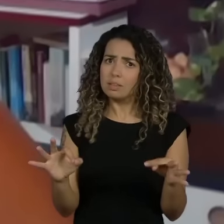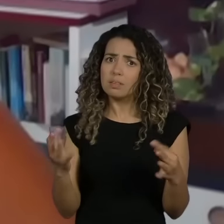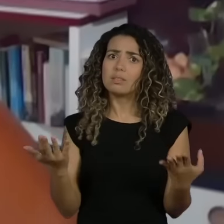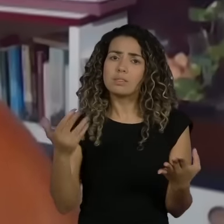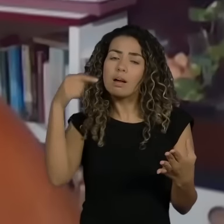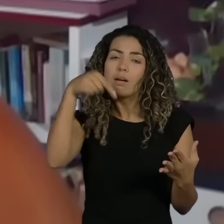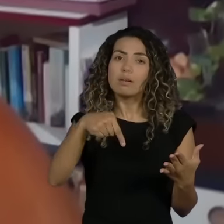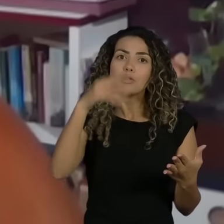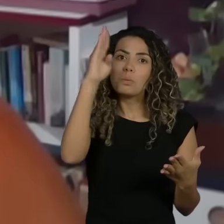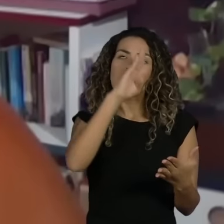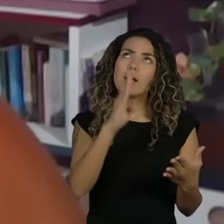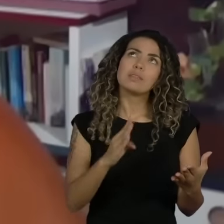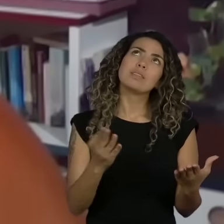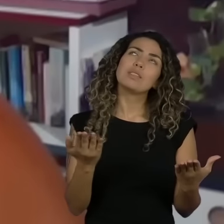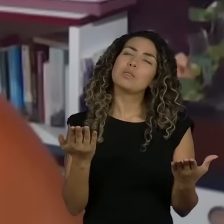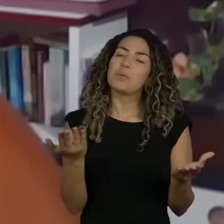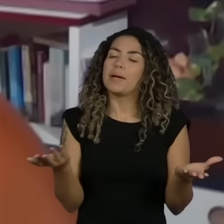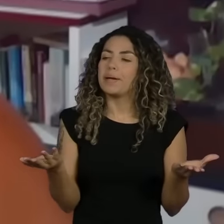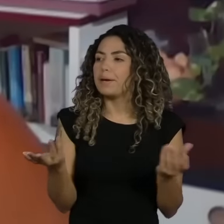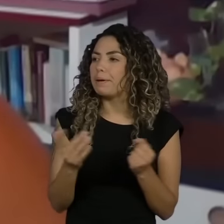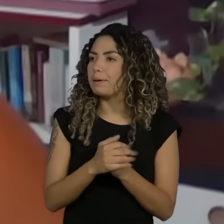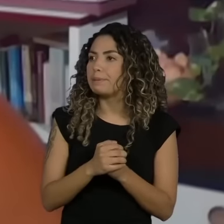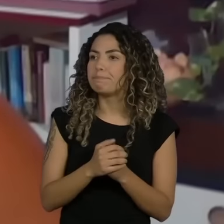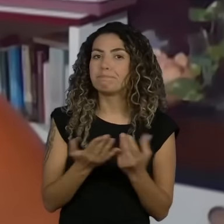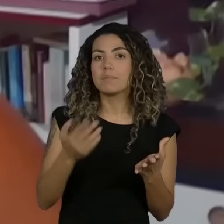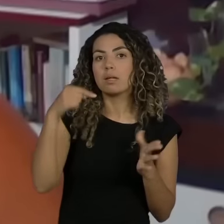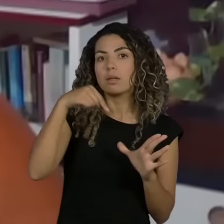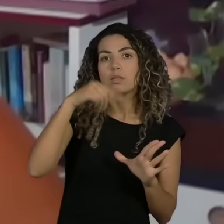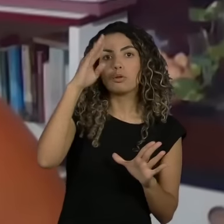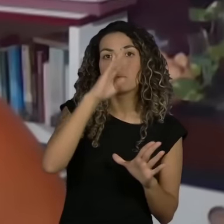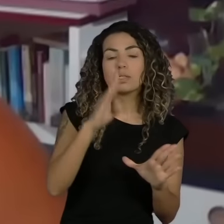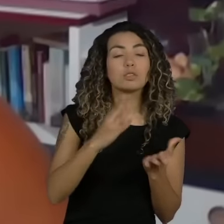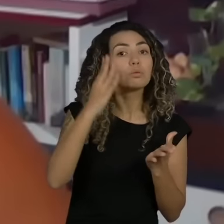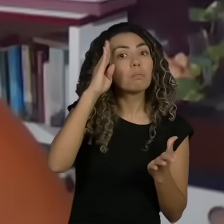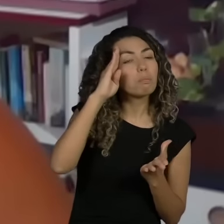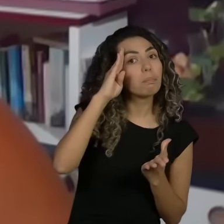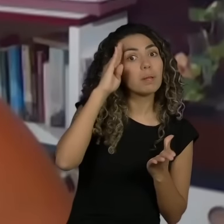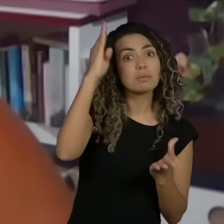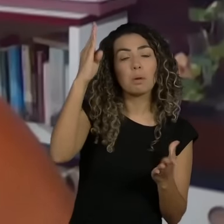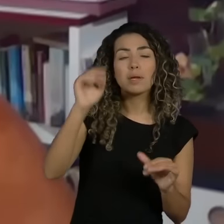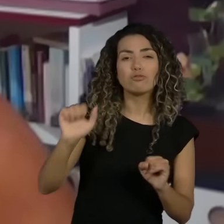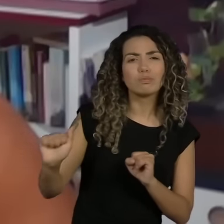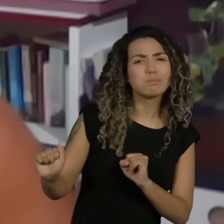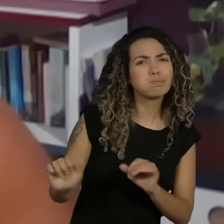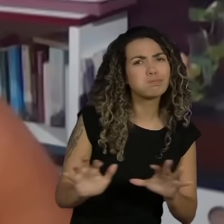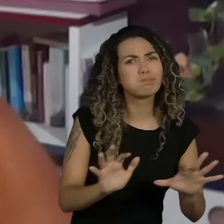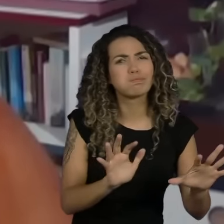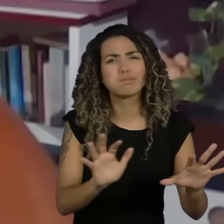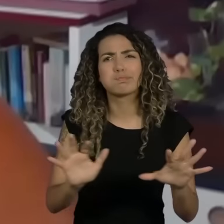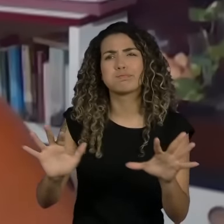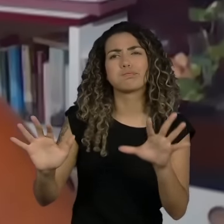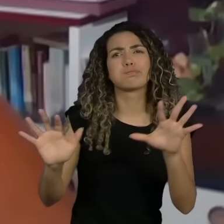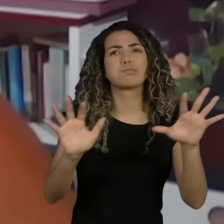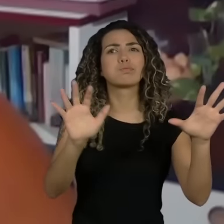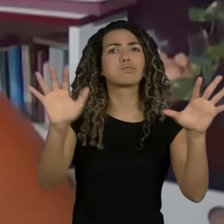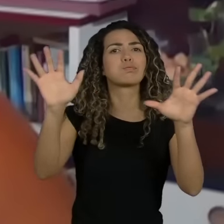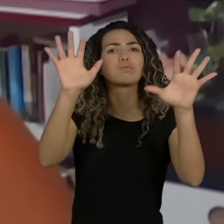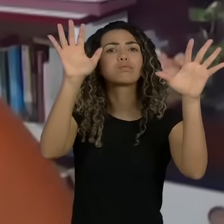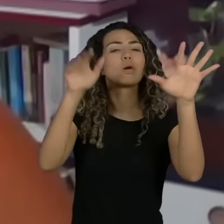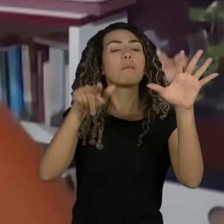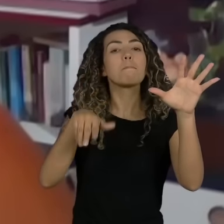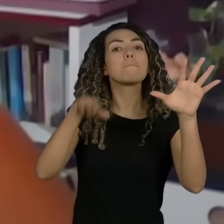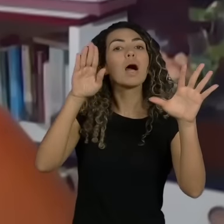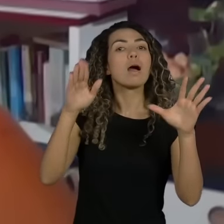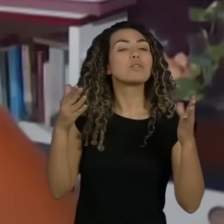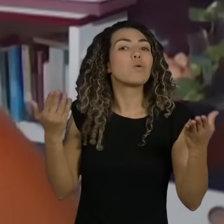Brasil, a atividade que mais emite gases de efeito estufa, exatamente